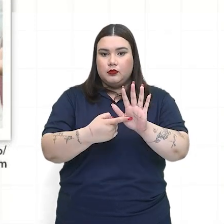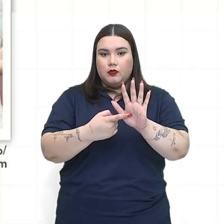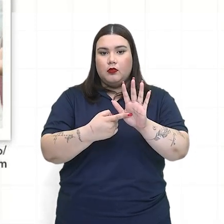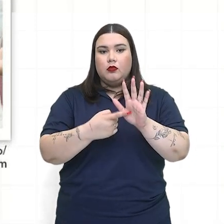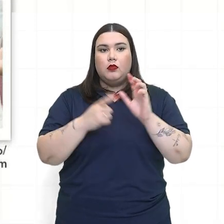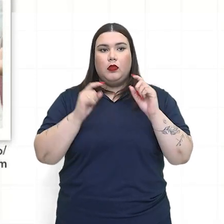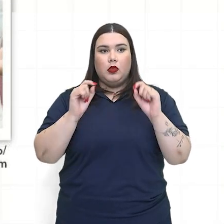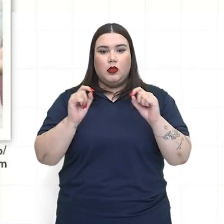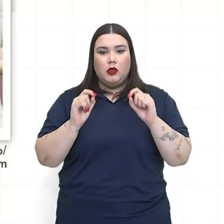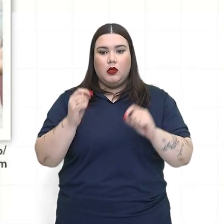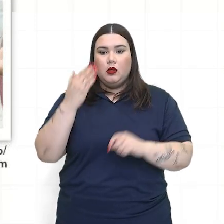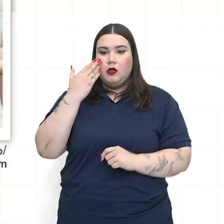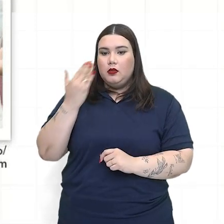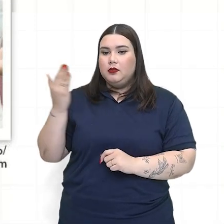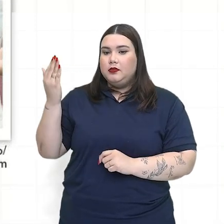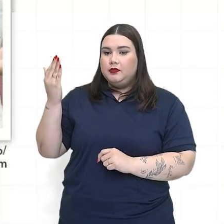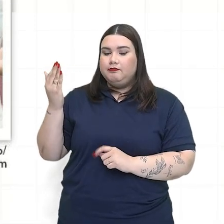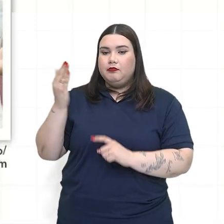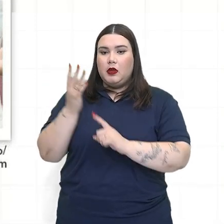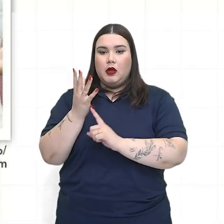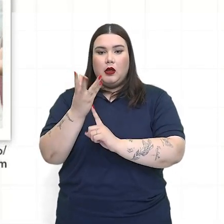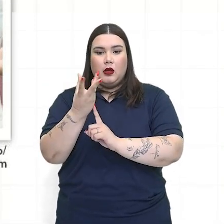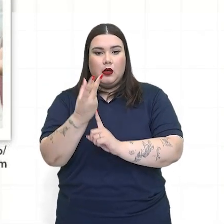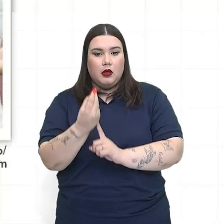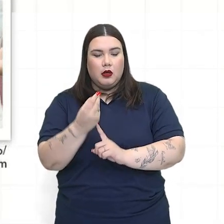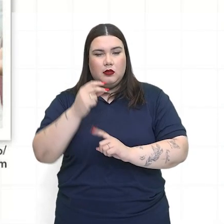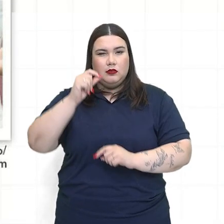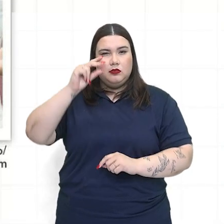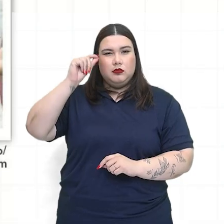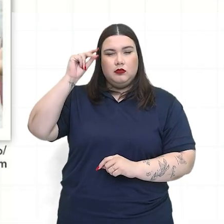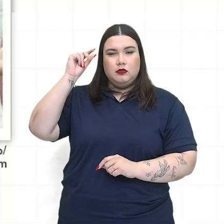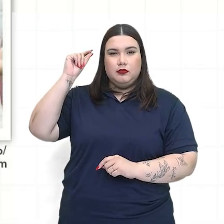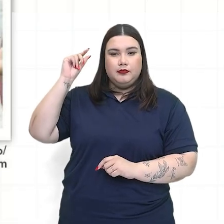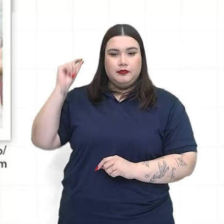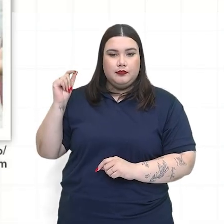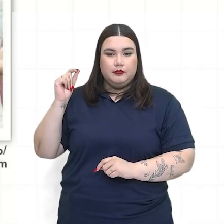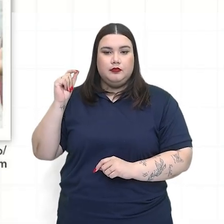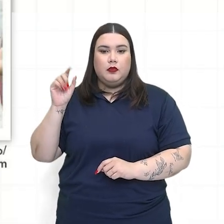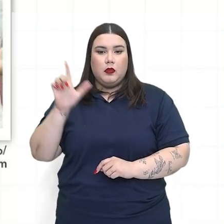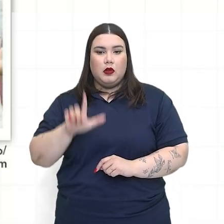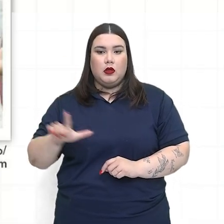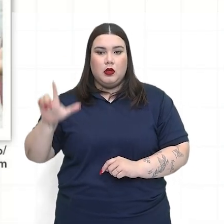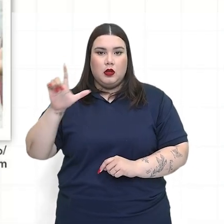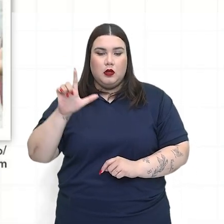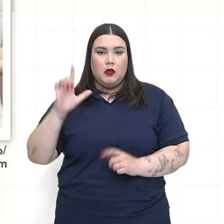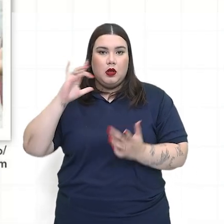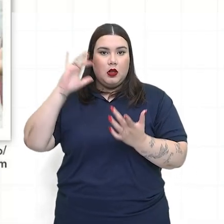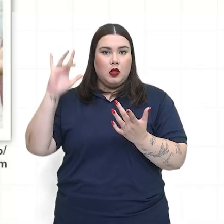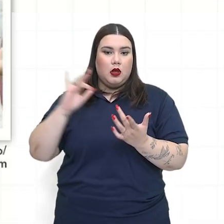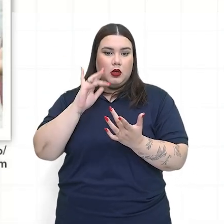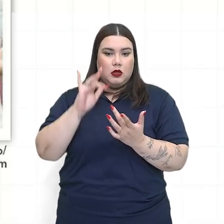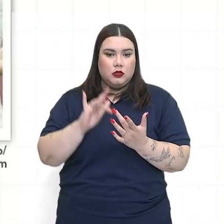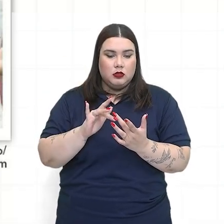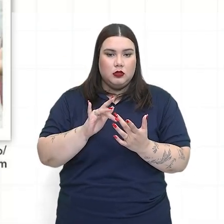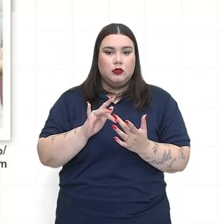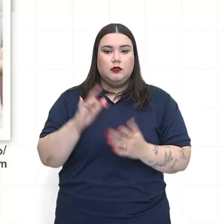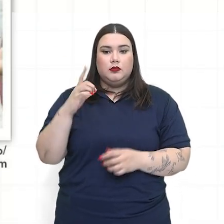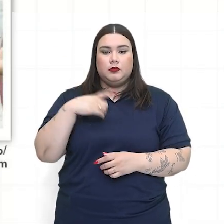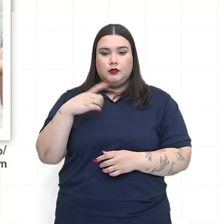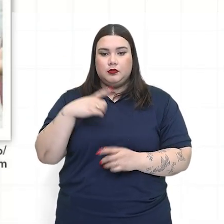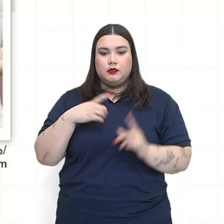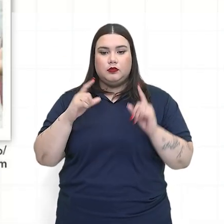para ver essa obra antiguíssima da literatura clássica, que aqui